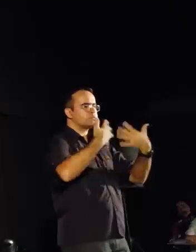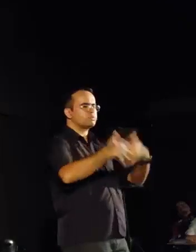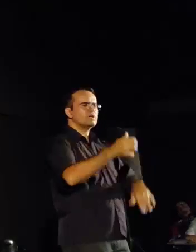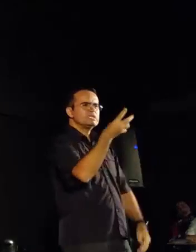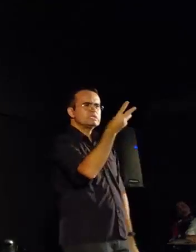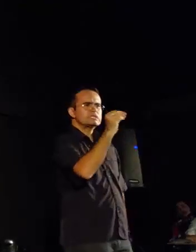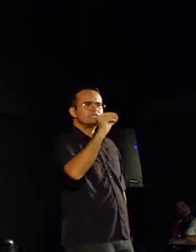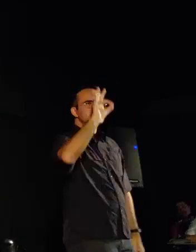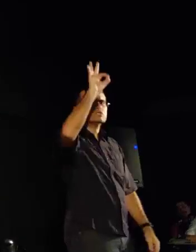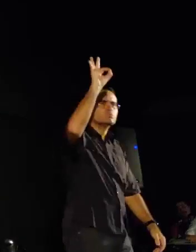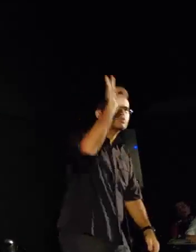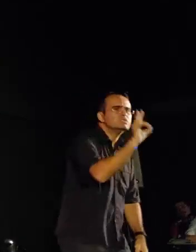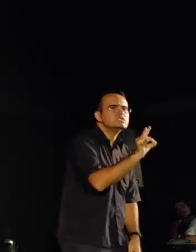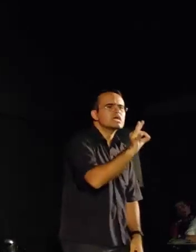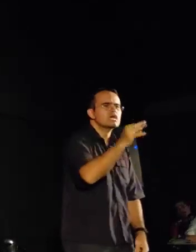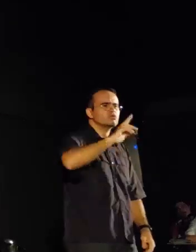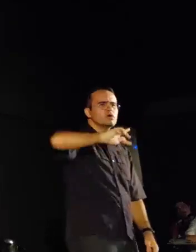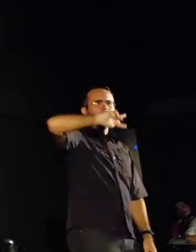300%. 300%.